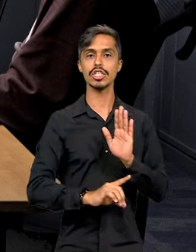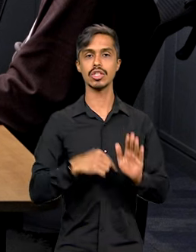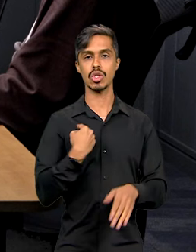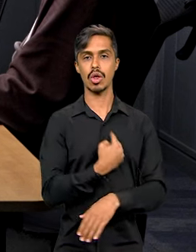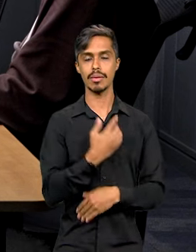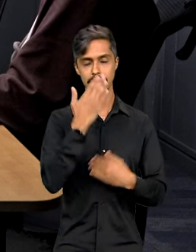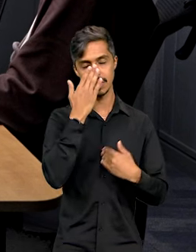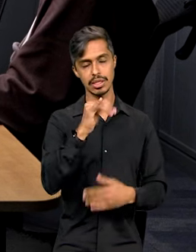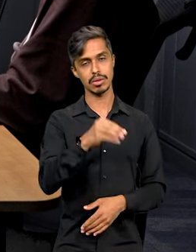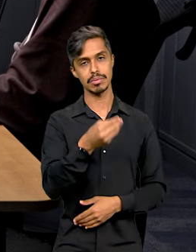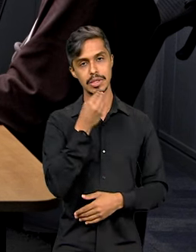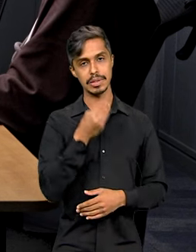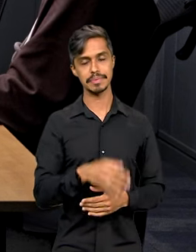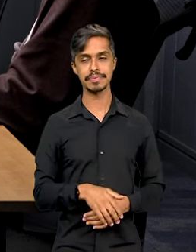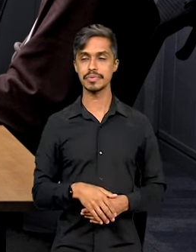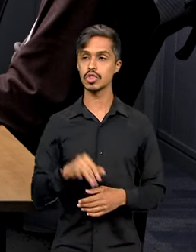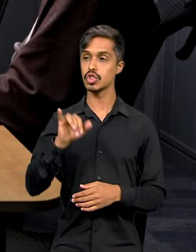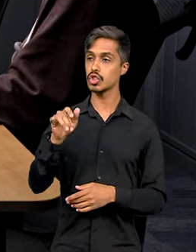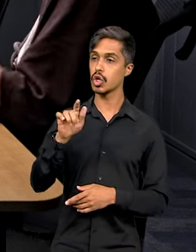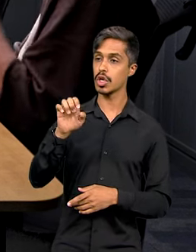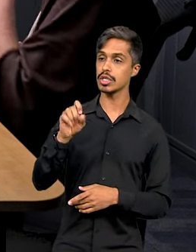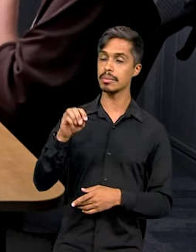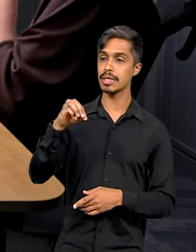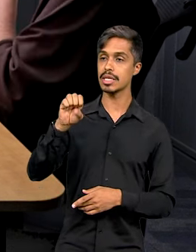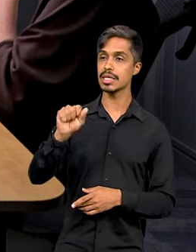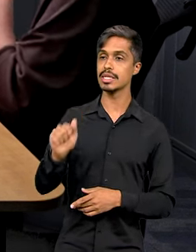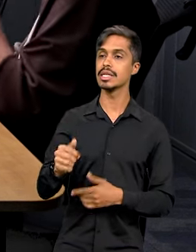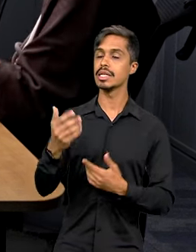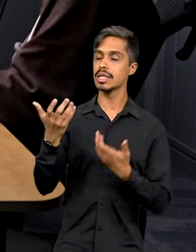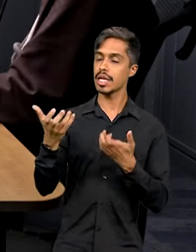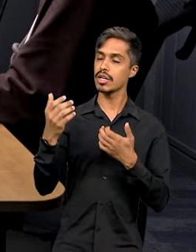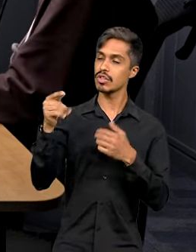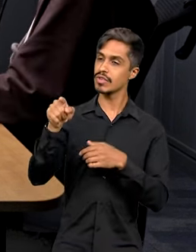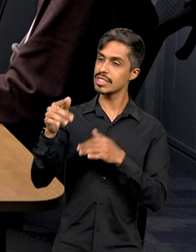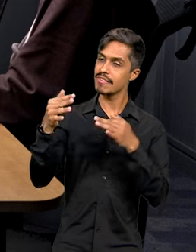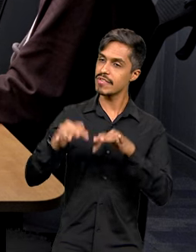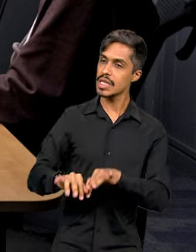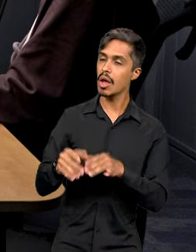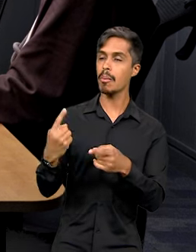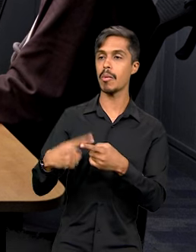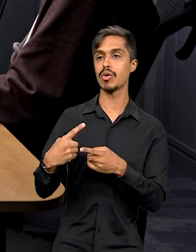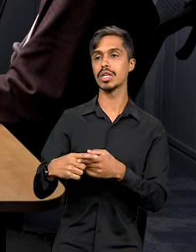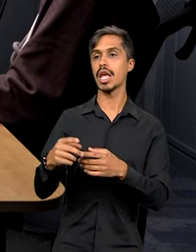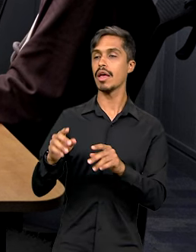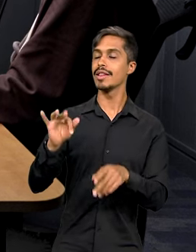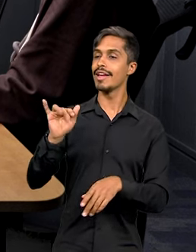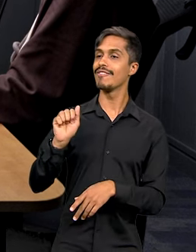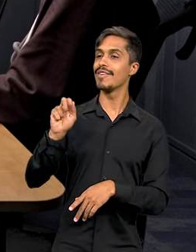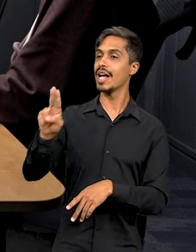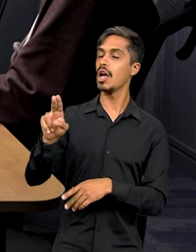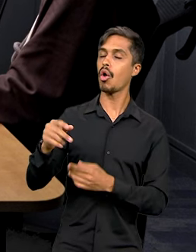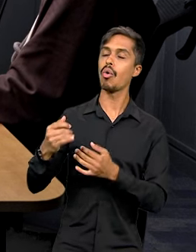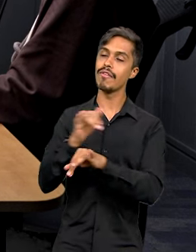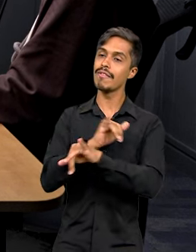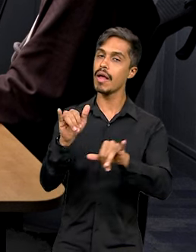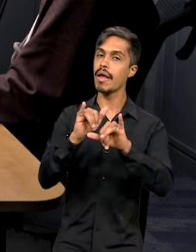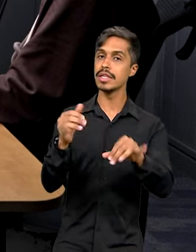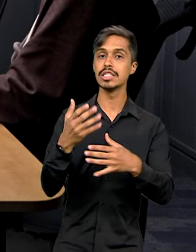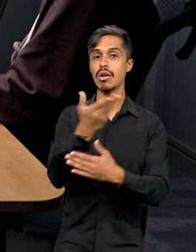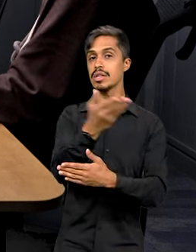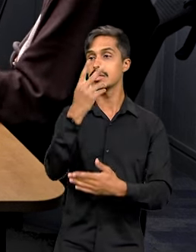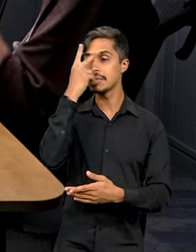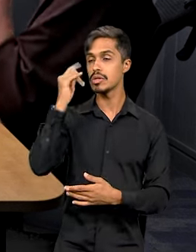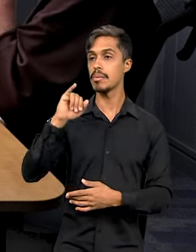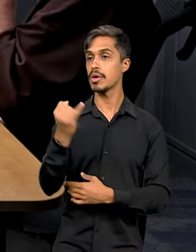bastante essa oportunidade Jorge mesa Quero Agradecer quero finalizar com o Senhor para que o senhor deixe um recado da F para que as pessoas